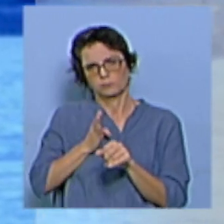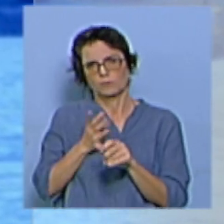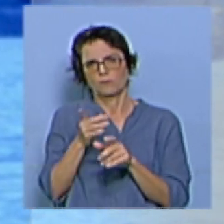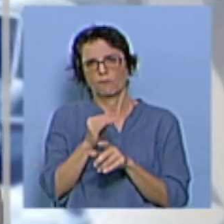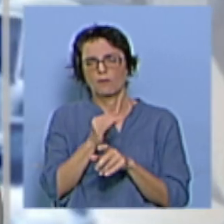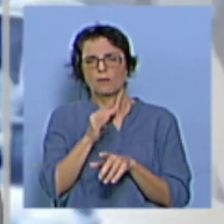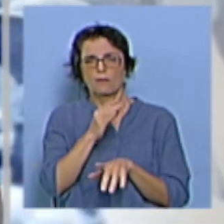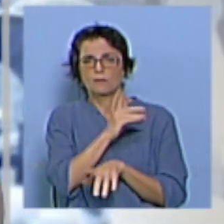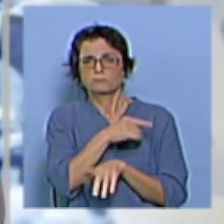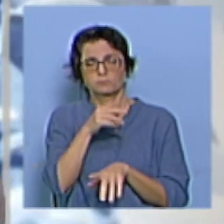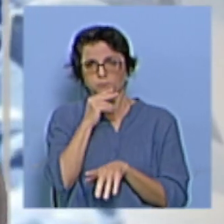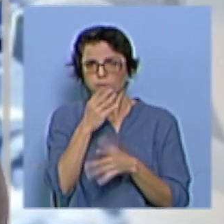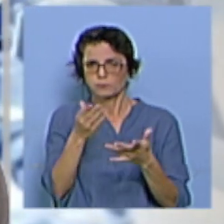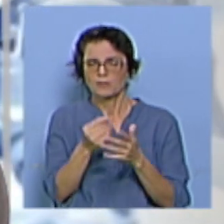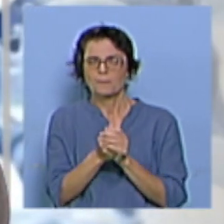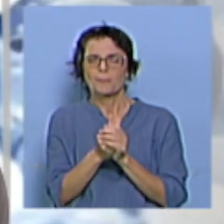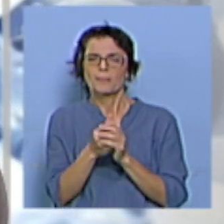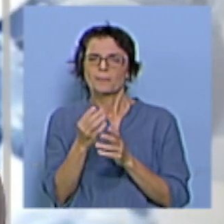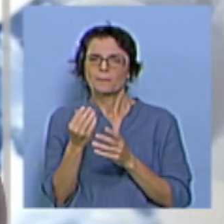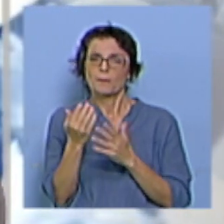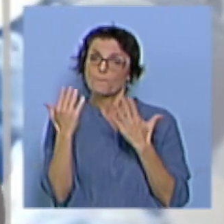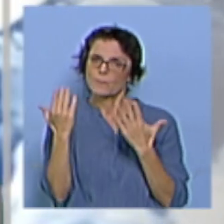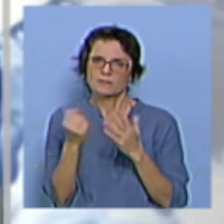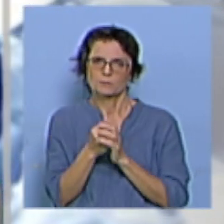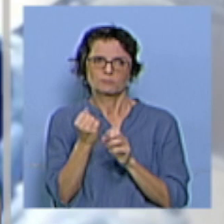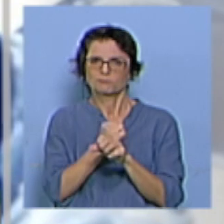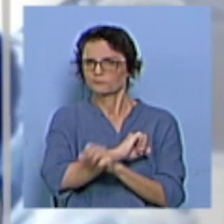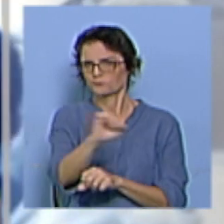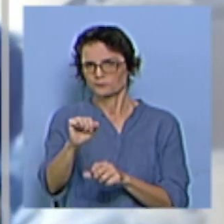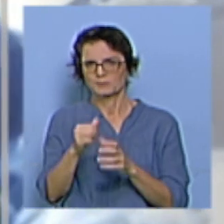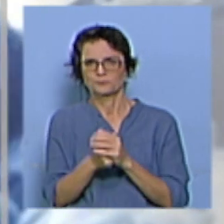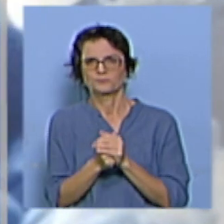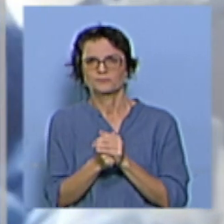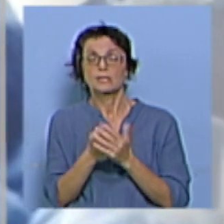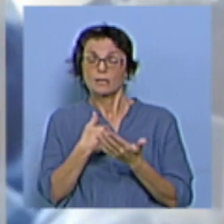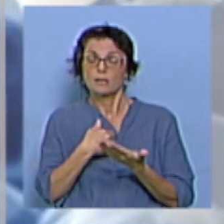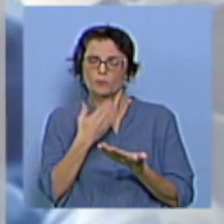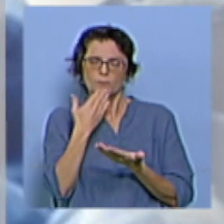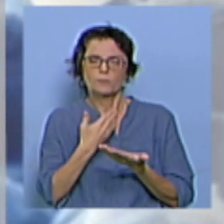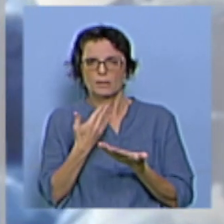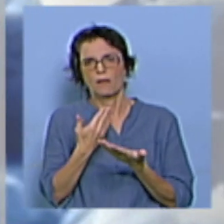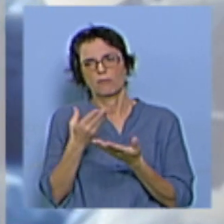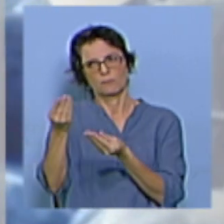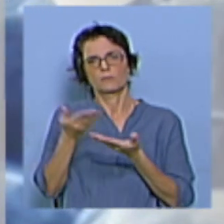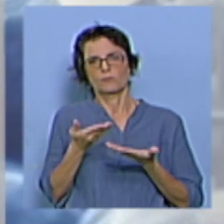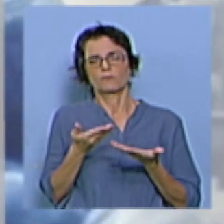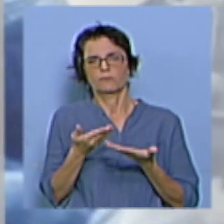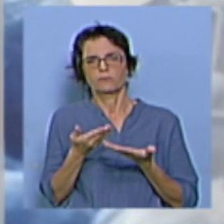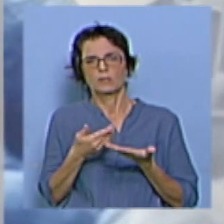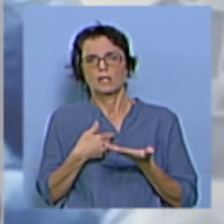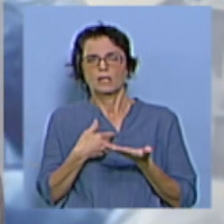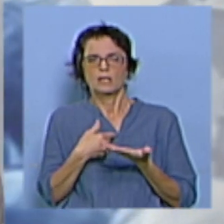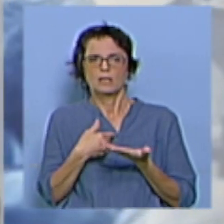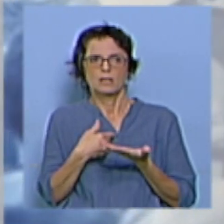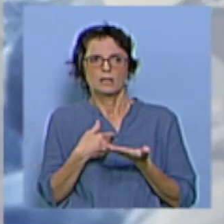militares neste contexto de pandemia. E felicidades para esse trabalho. Olha, já agora, se me permite, eu agradeço o convite e agradecia também que